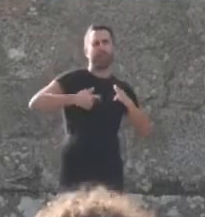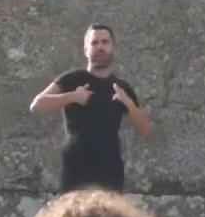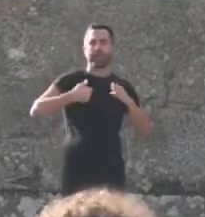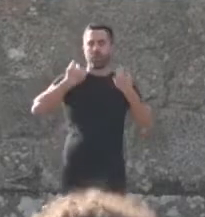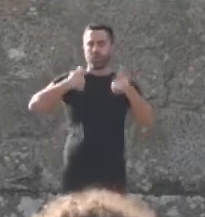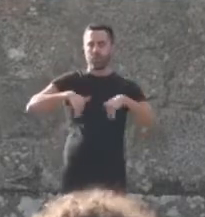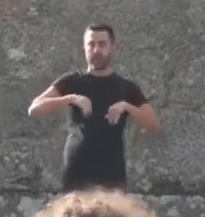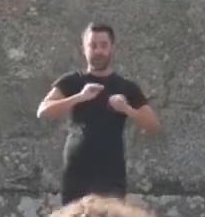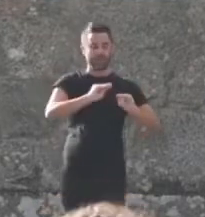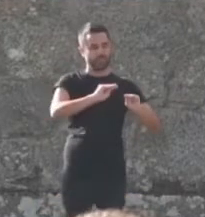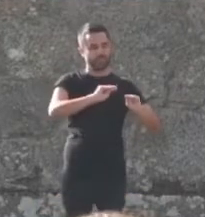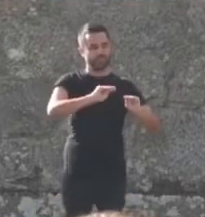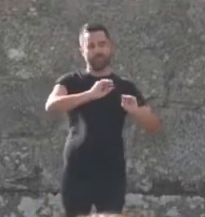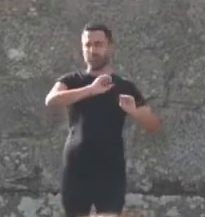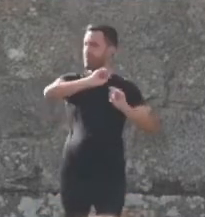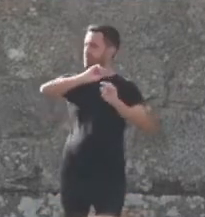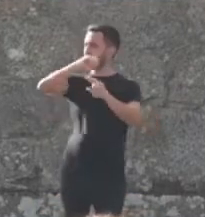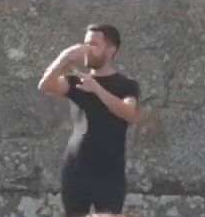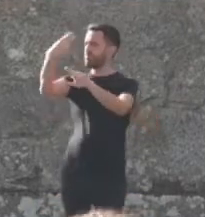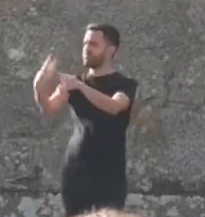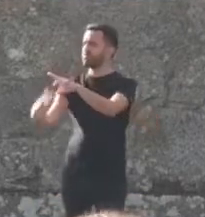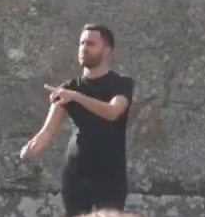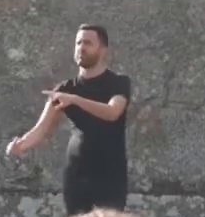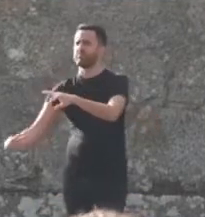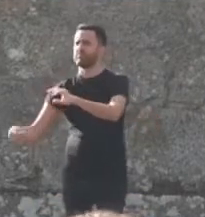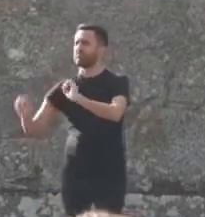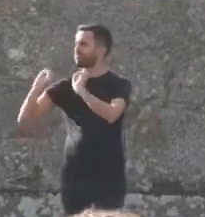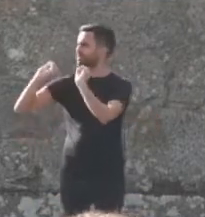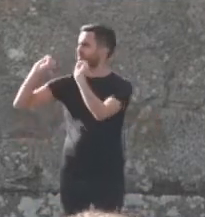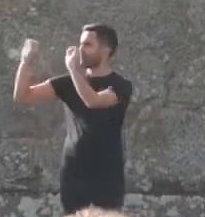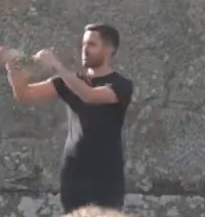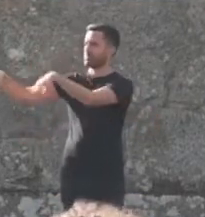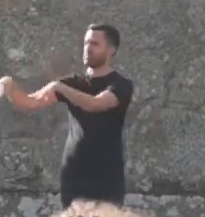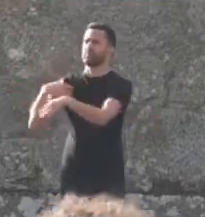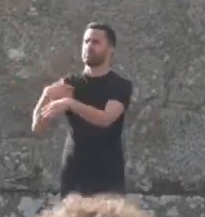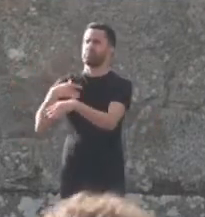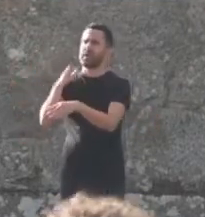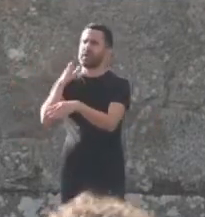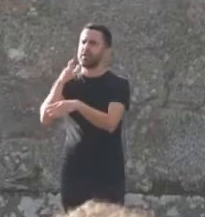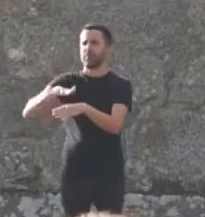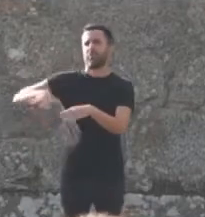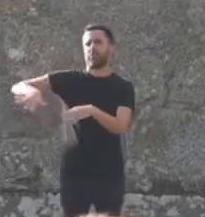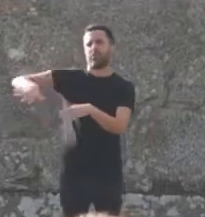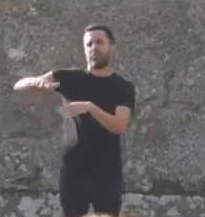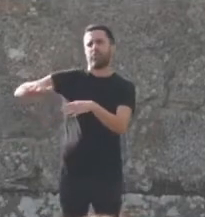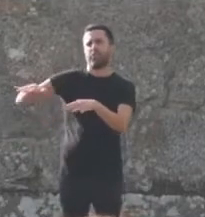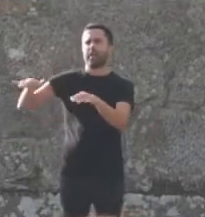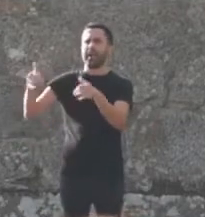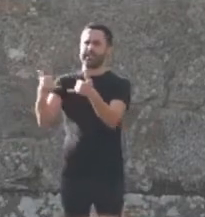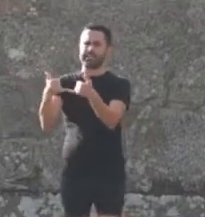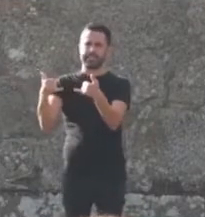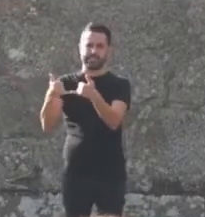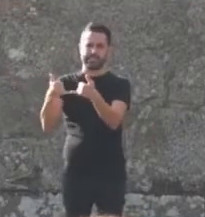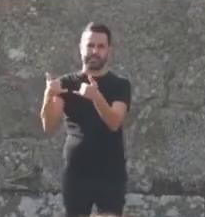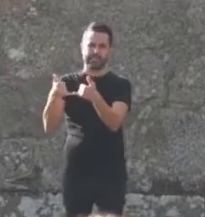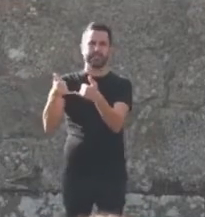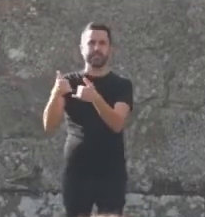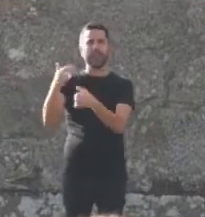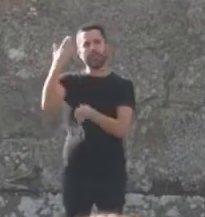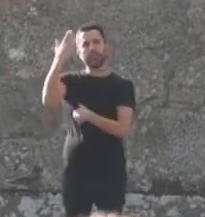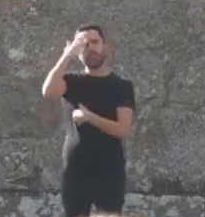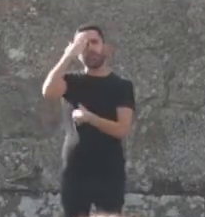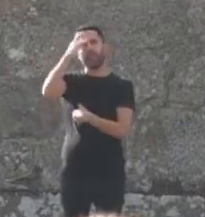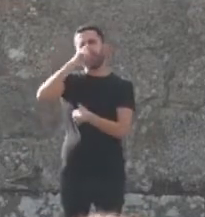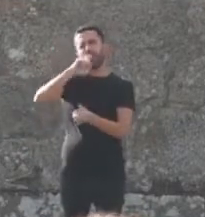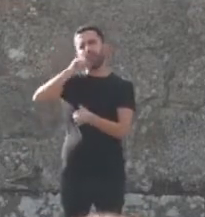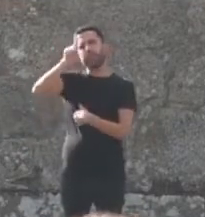seu corpo nas augas das illas Cíes. Esa memoria tamén está viva con